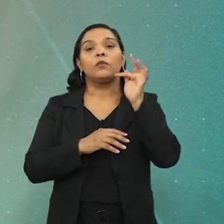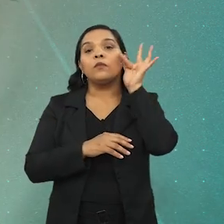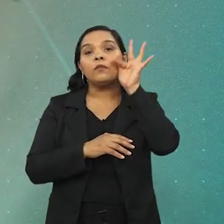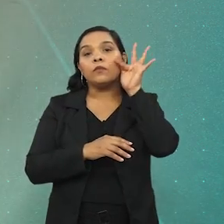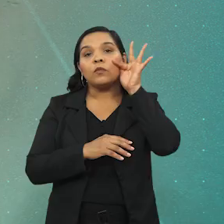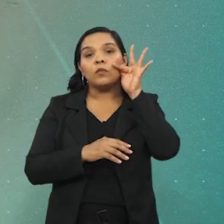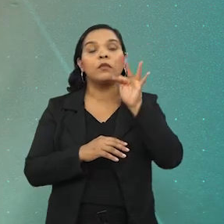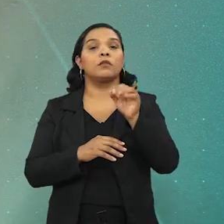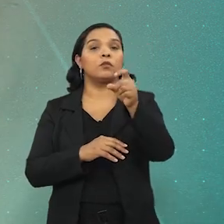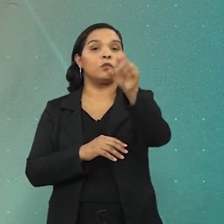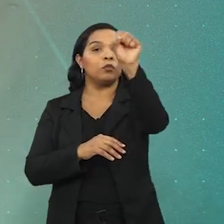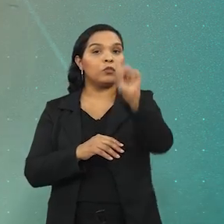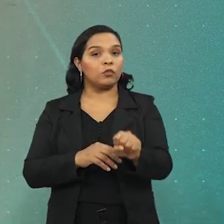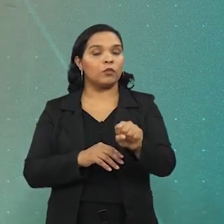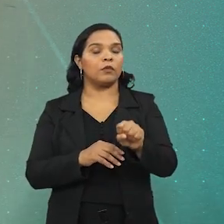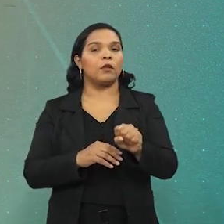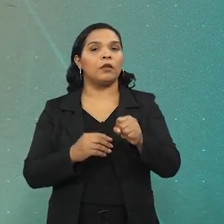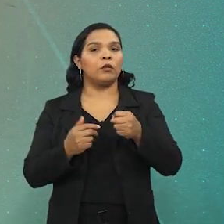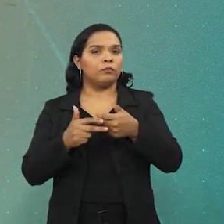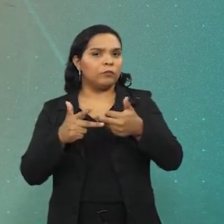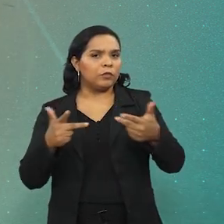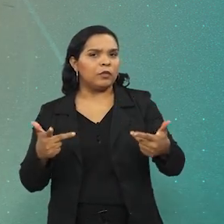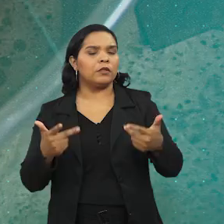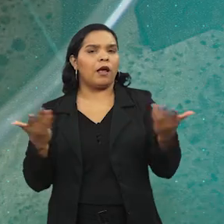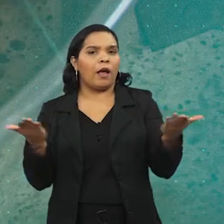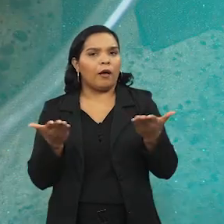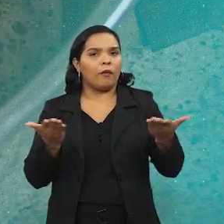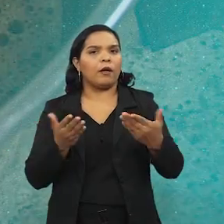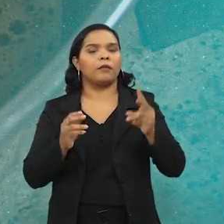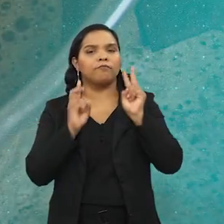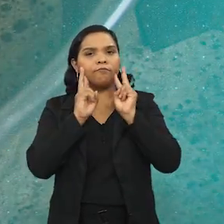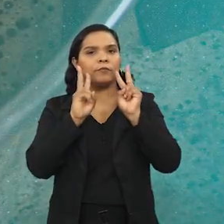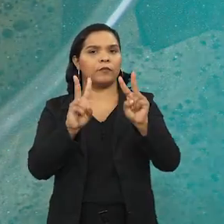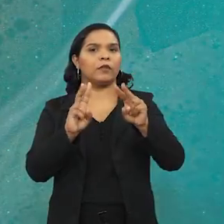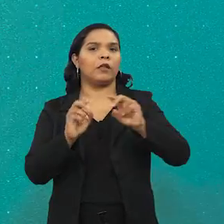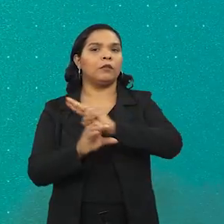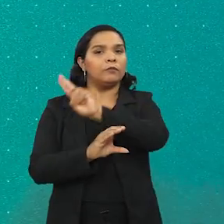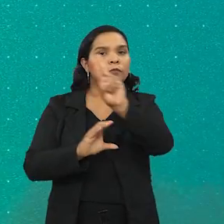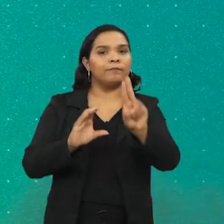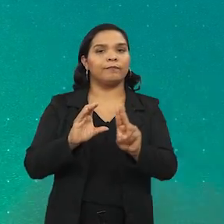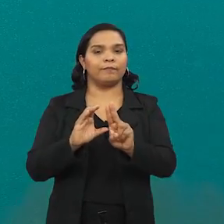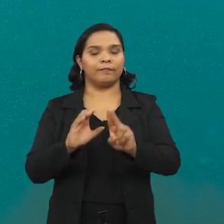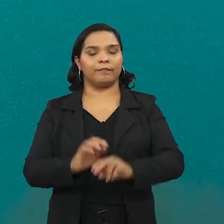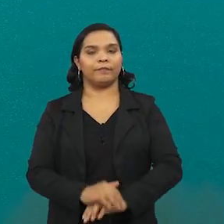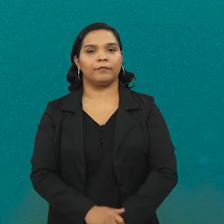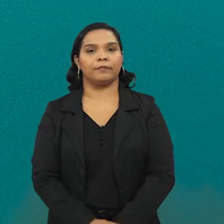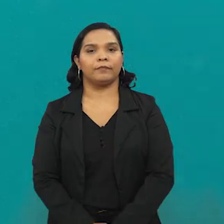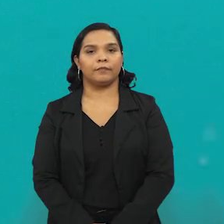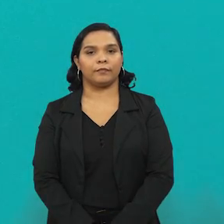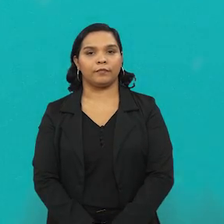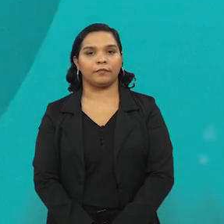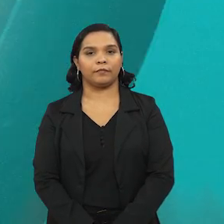Bahia. Tudo isso e muito mais você confere a partir de agora no Universiência.